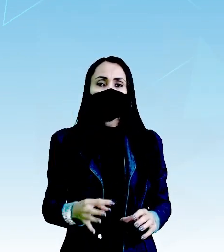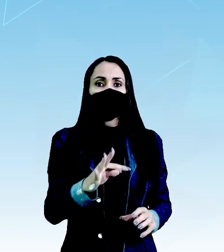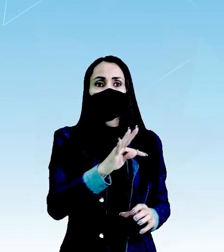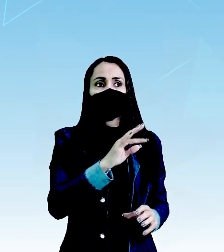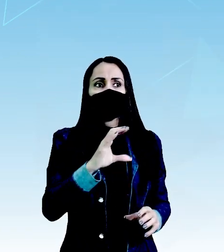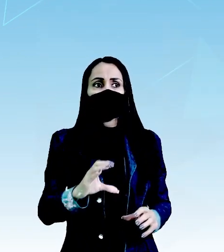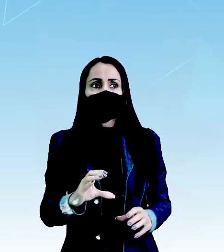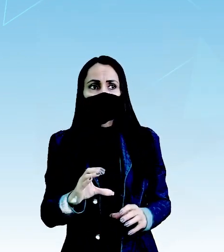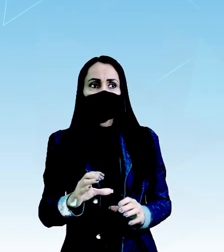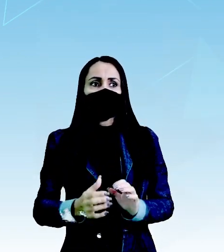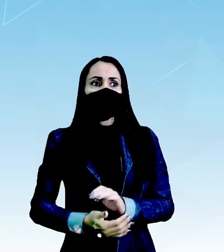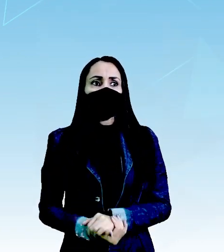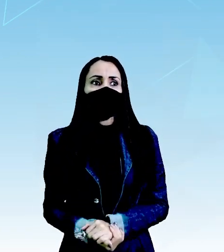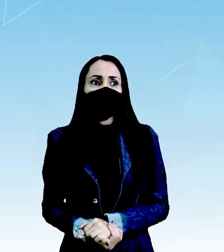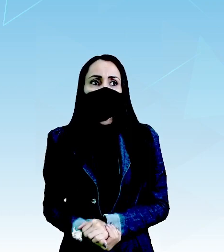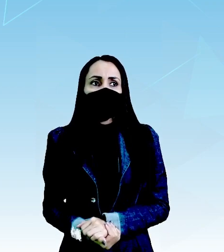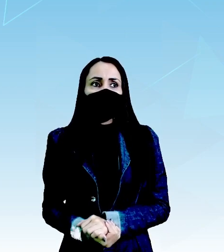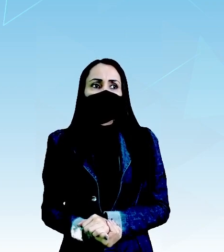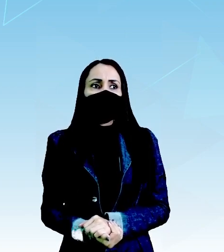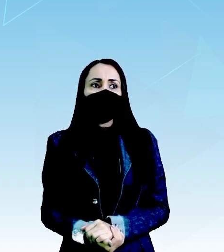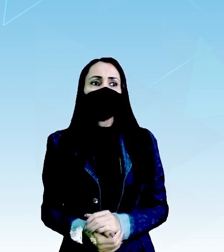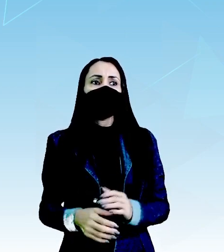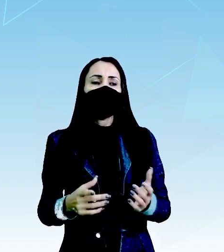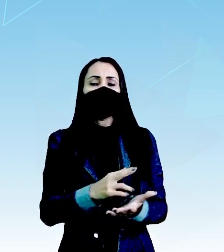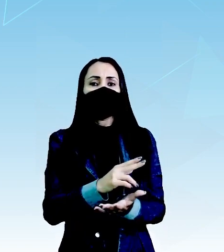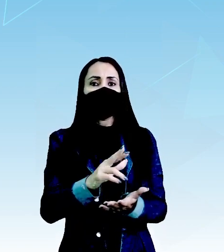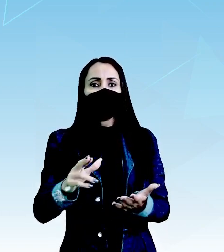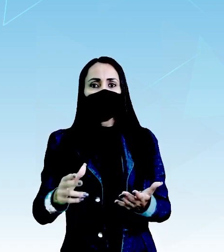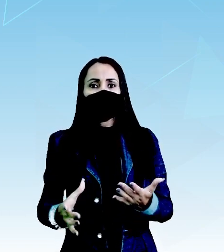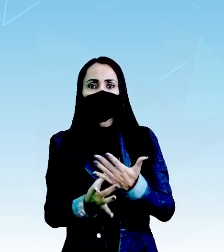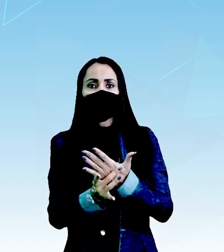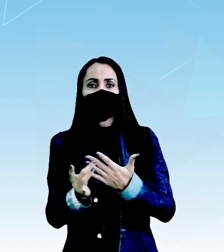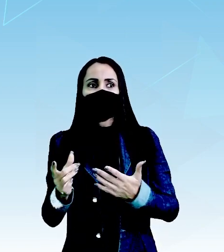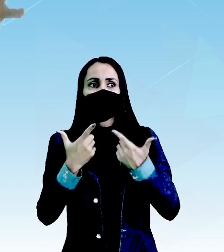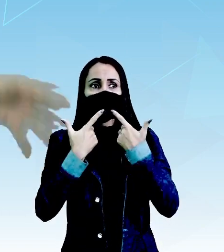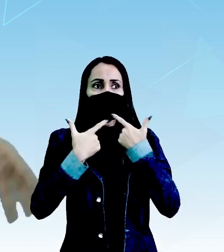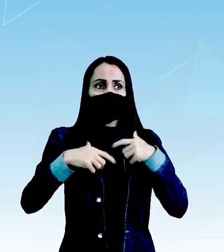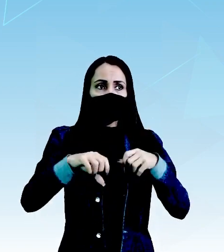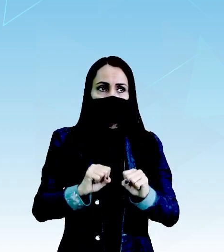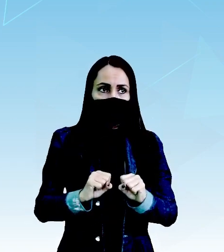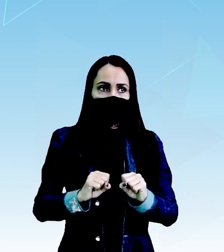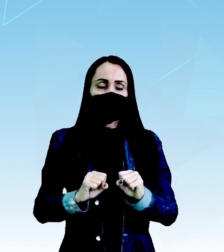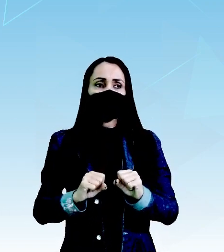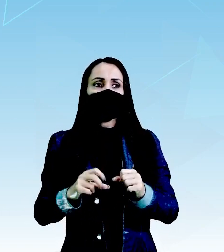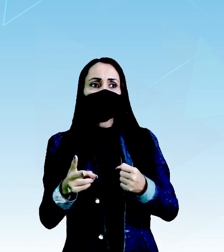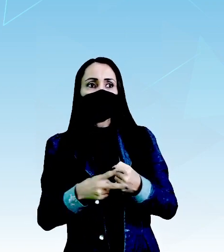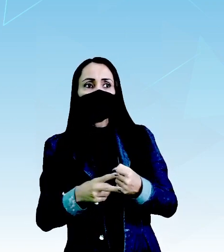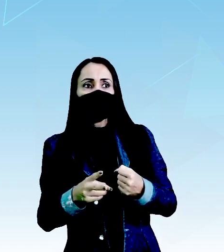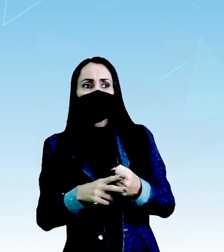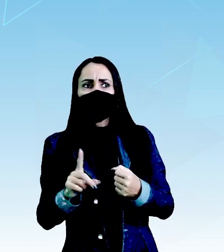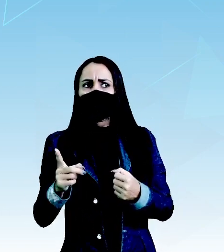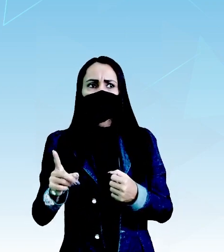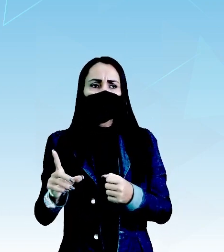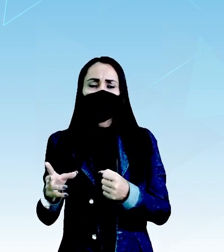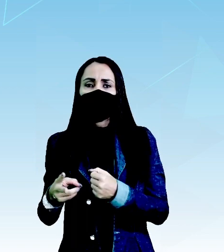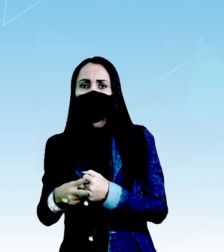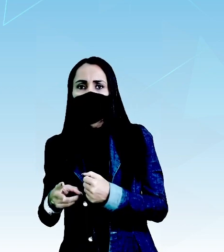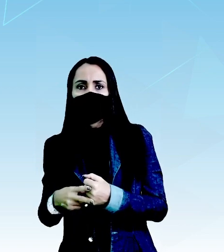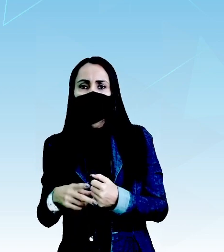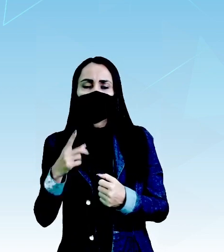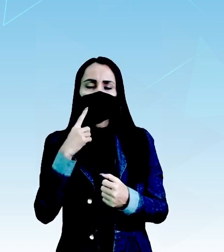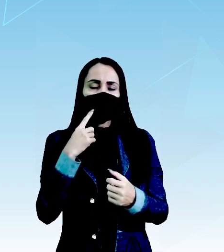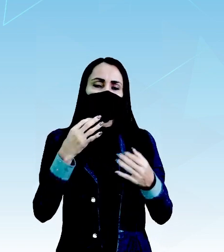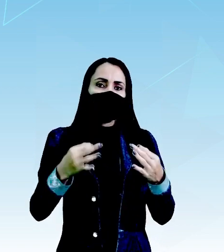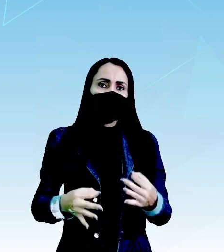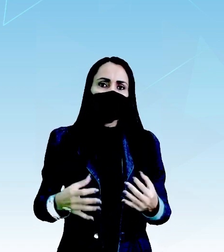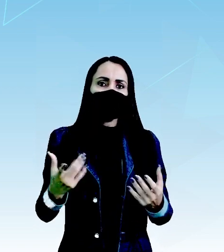É aquilo que se tece. Multissemiose, as várias linguagens, a linguagem verbal, não verbal, certo?